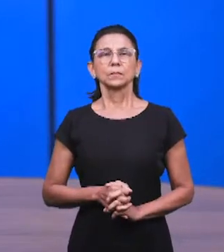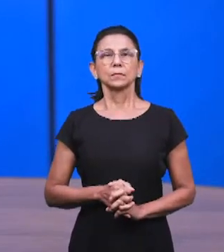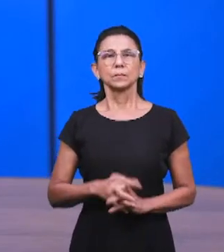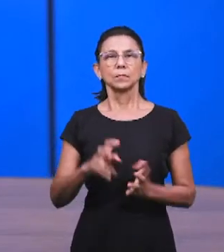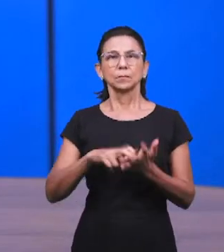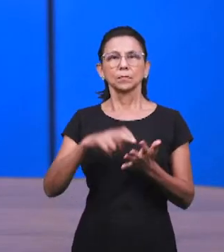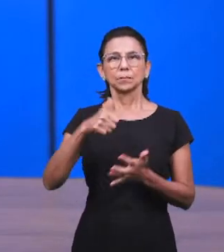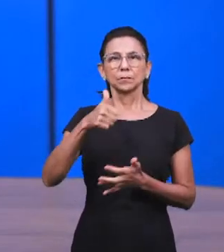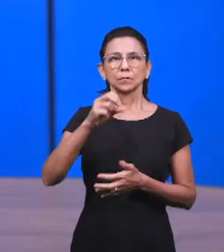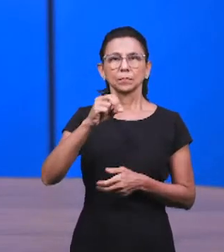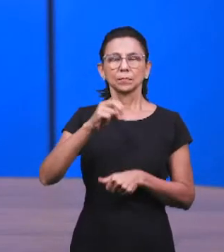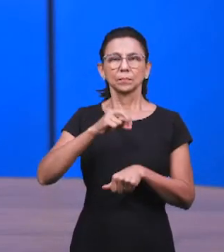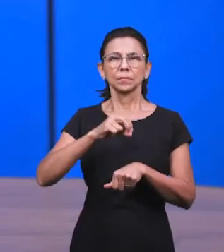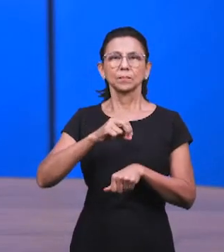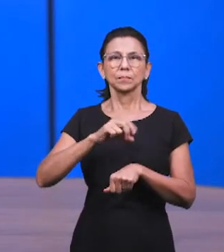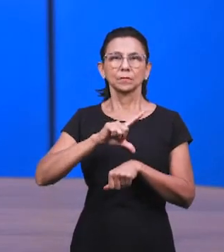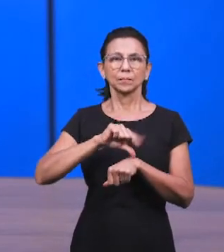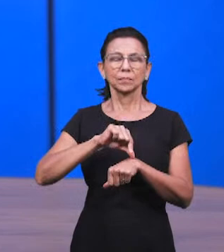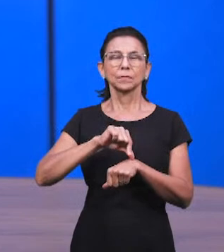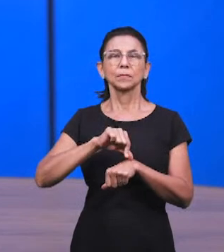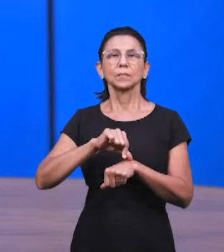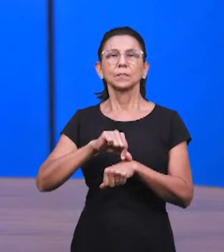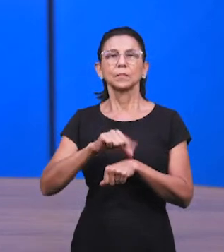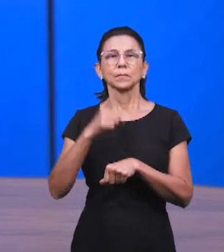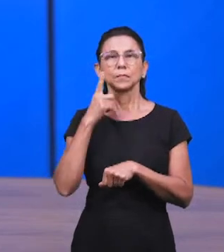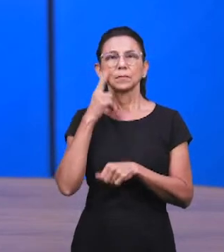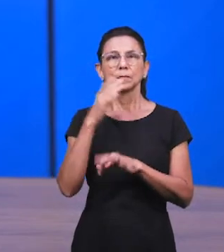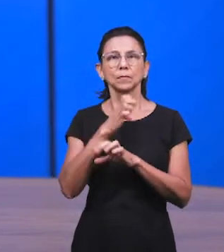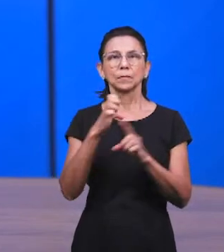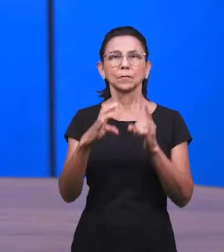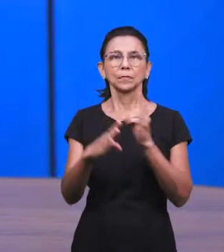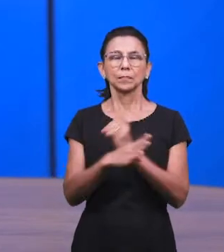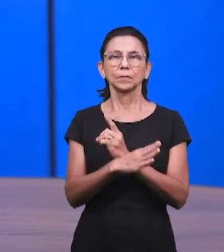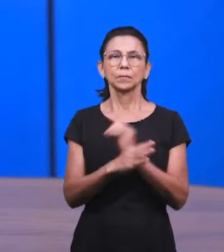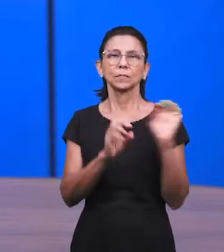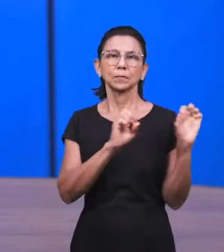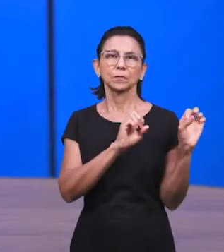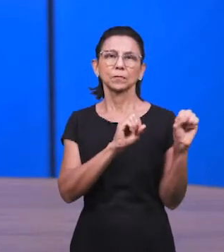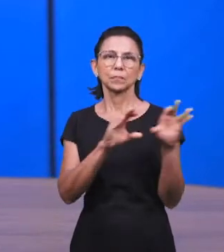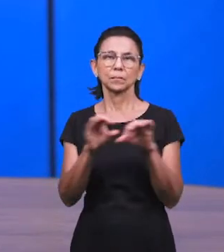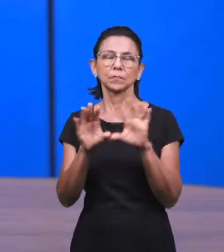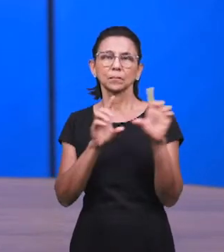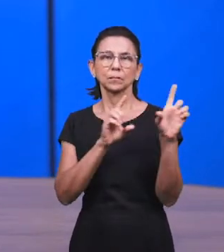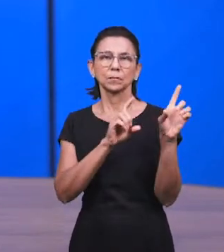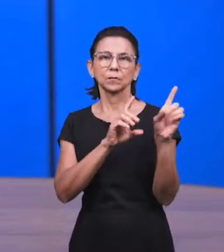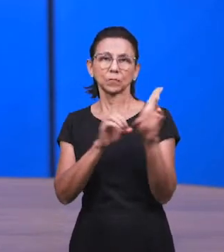horas da manhã, a Escola Bíblica estará sendo apresentada em todo o seu conteúdo